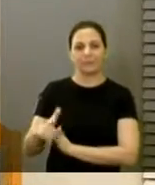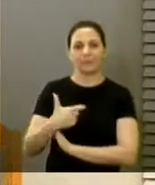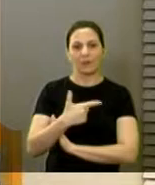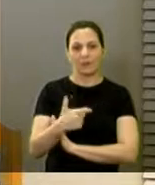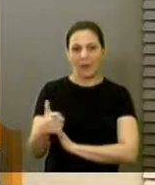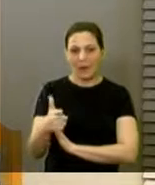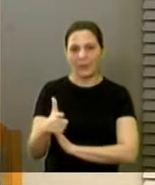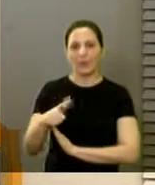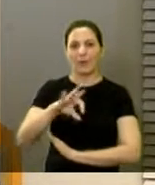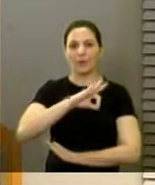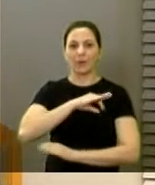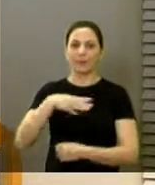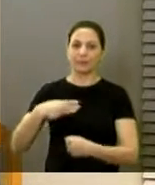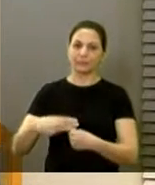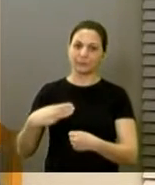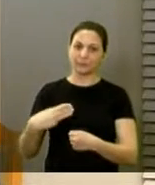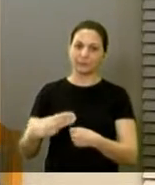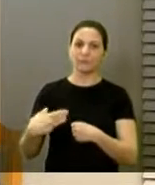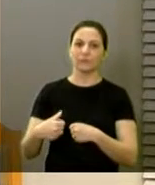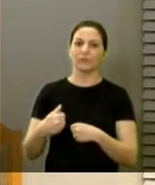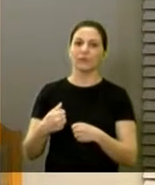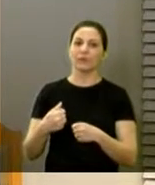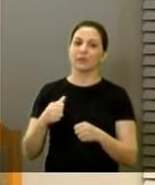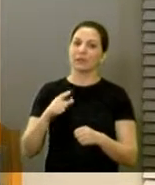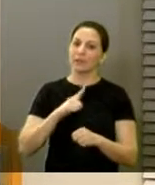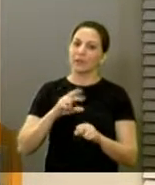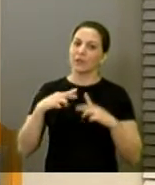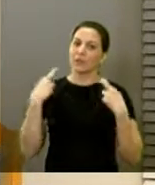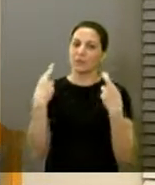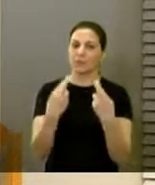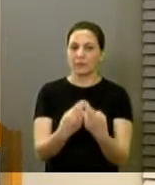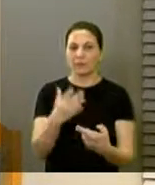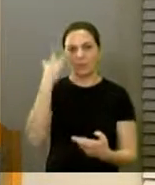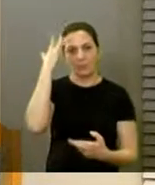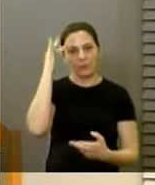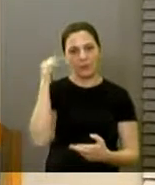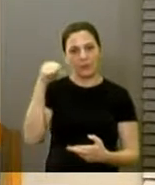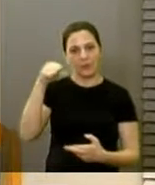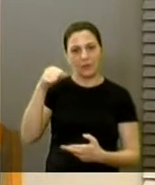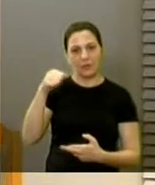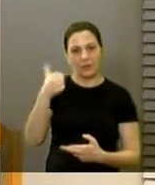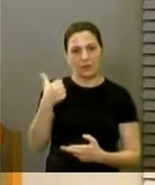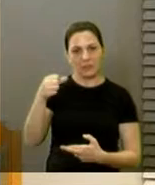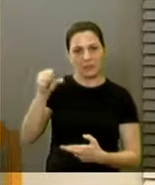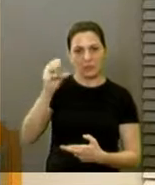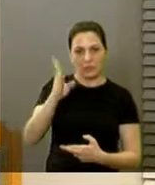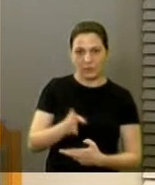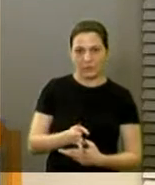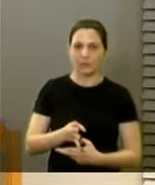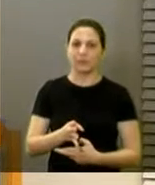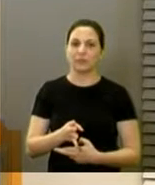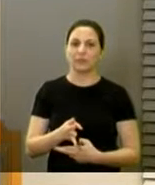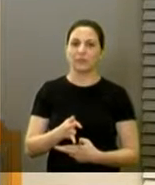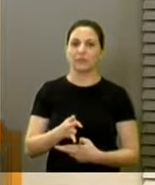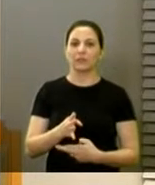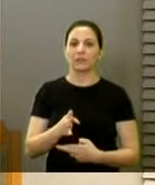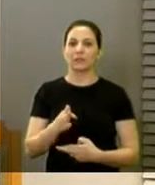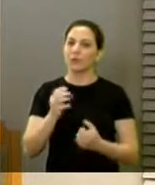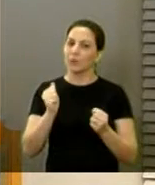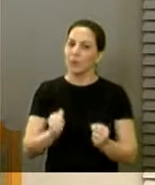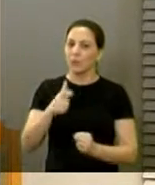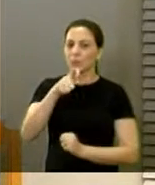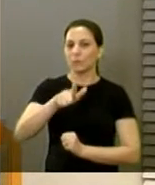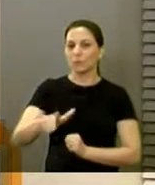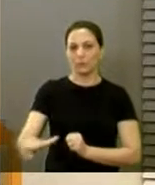guarda nós vamos ter uma audiência amanhã a partir das 19 30 saque nessa casa onde nós poderemos mais uma